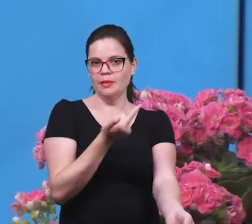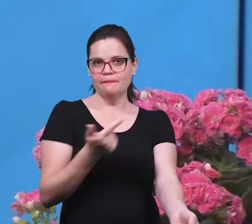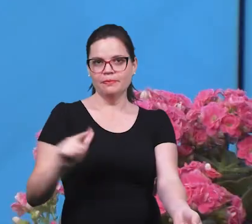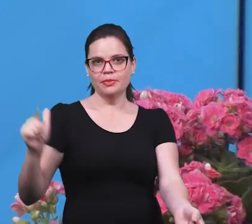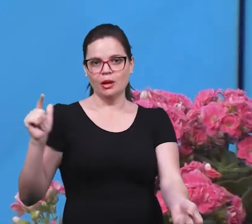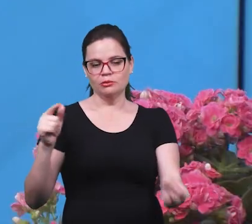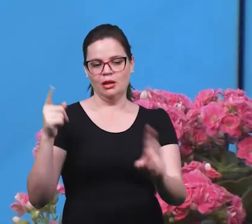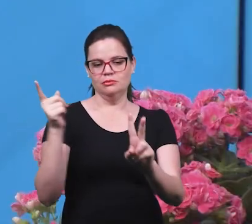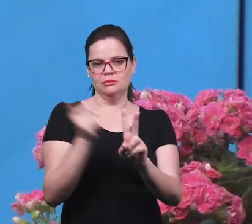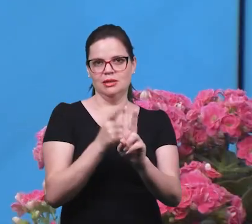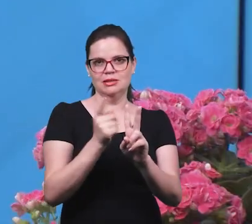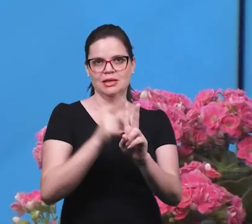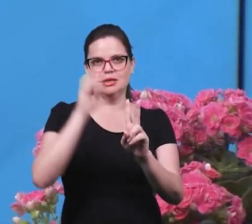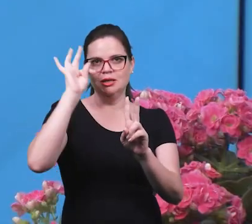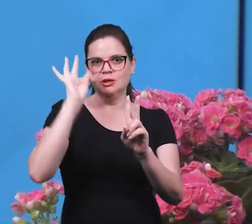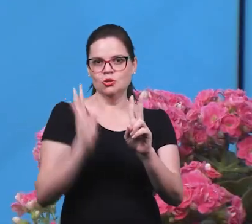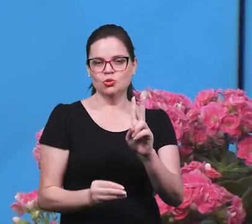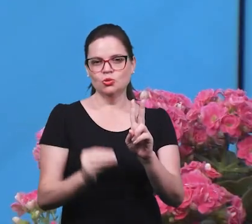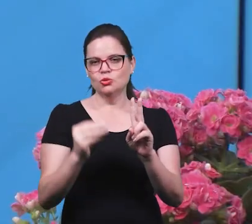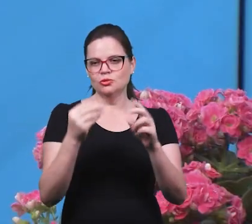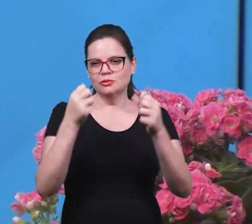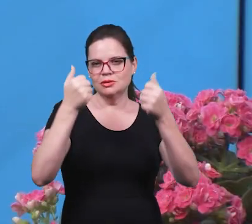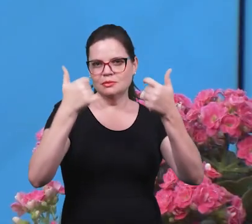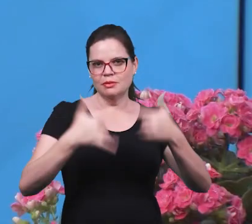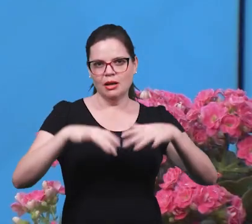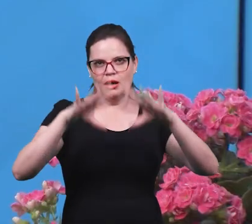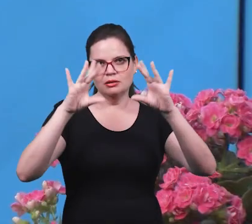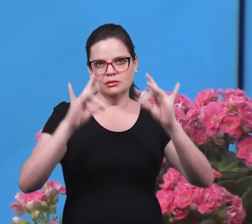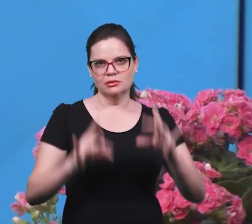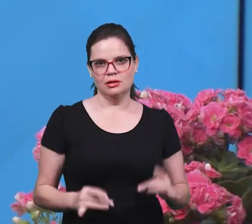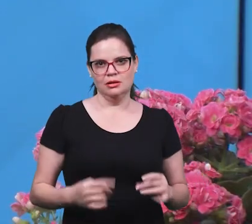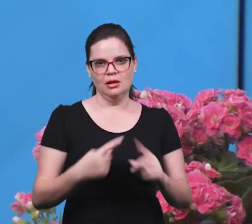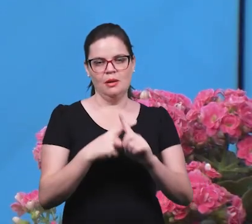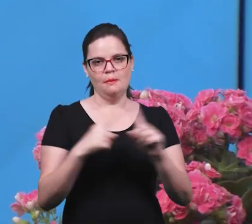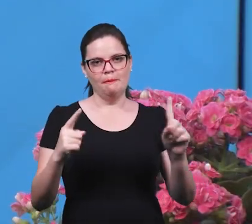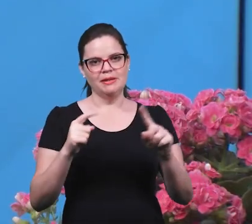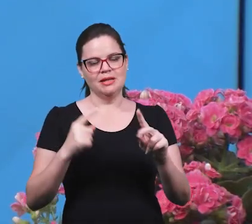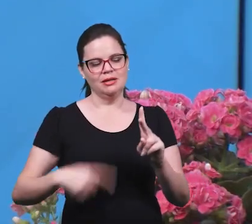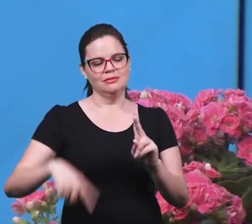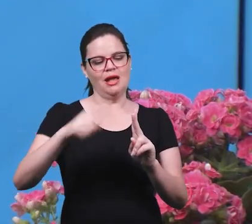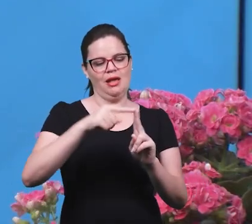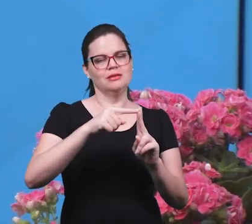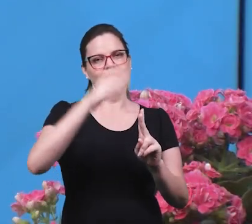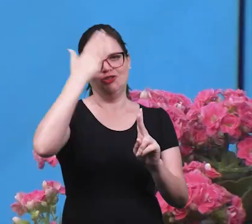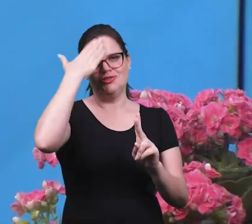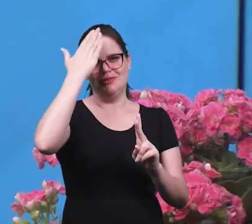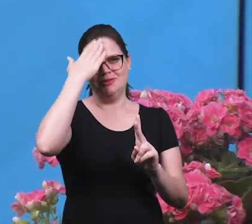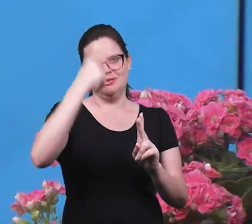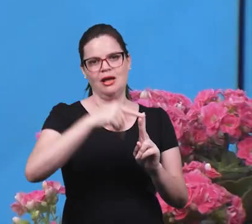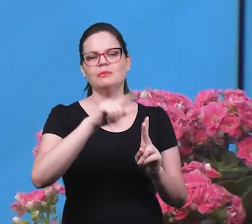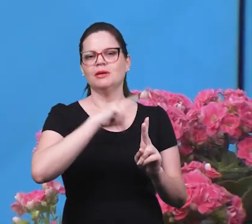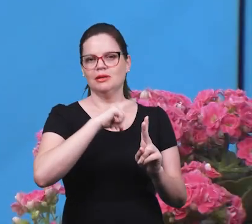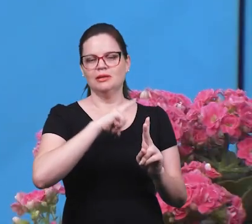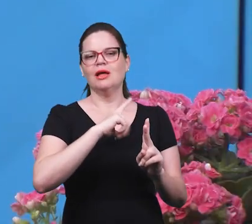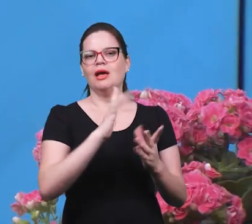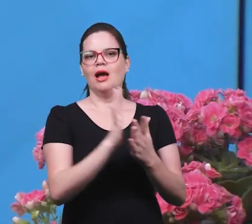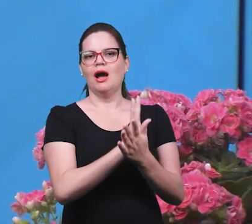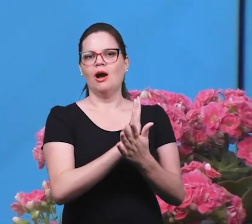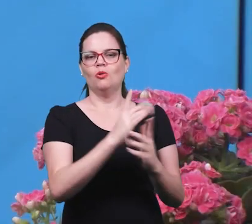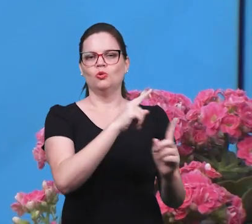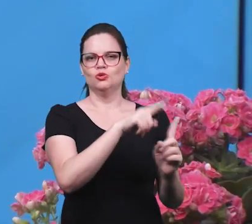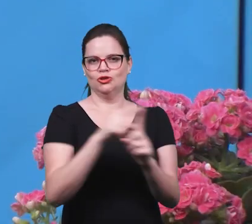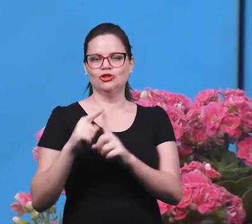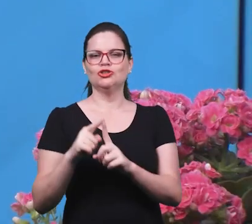mecanismos envolvidos, muito solidificados, a gente tem essa noção de que hábitos de vida podem